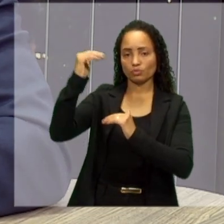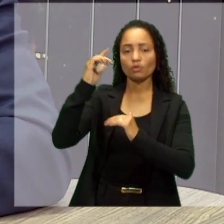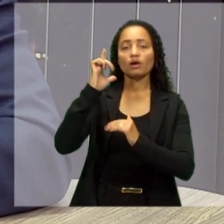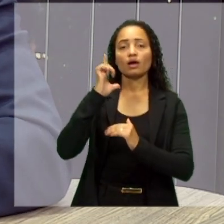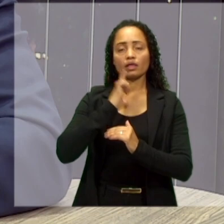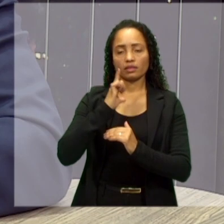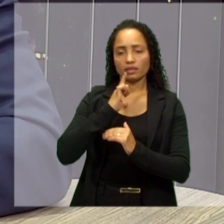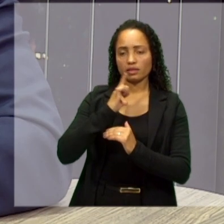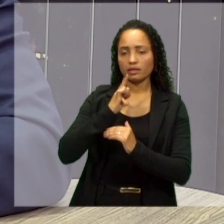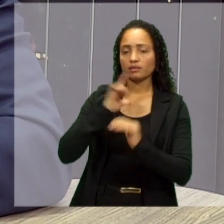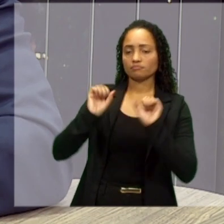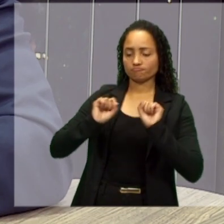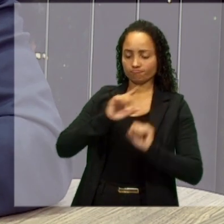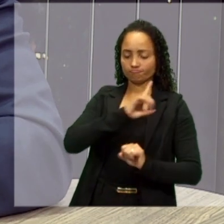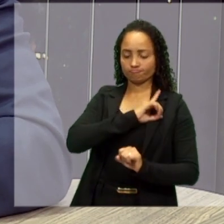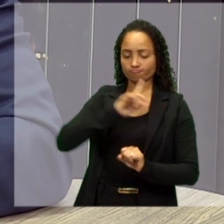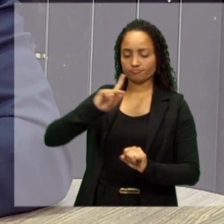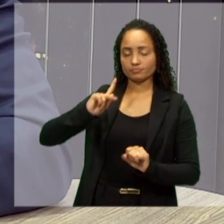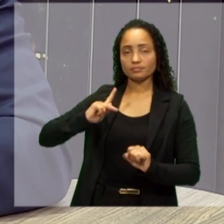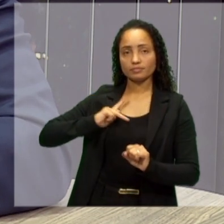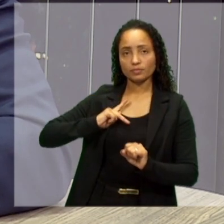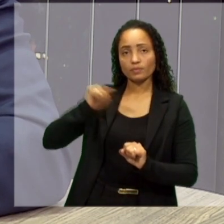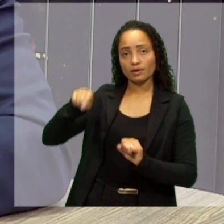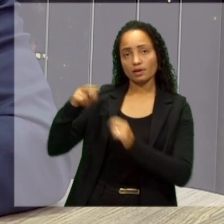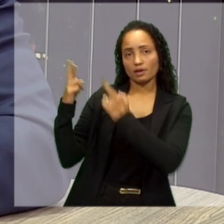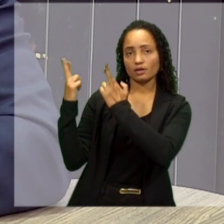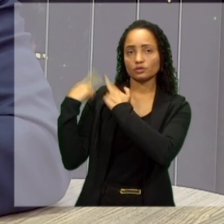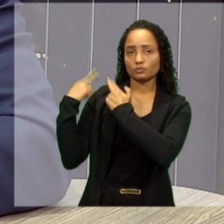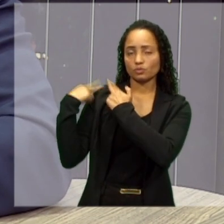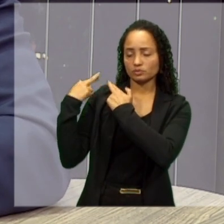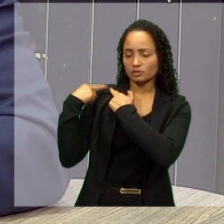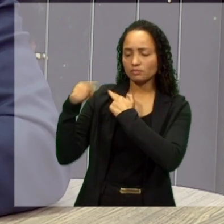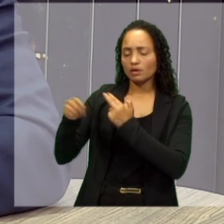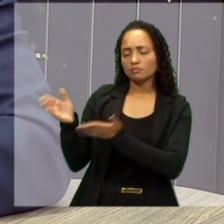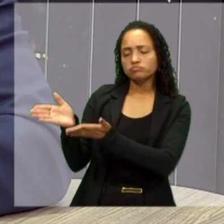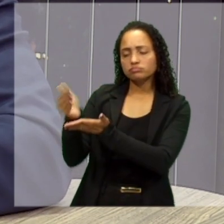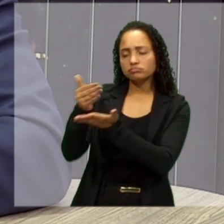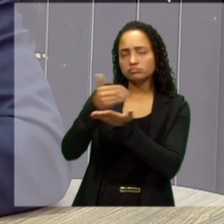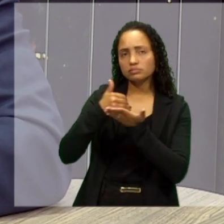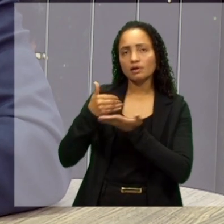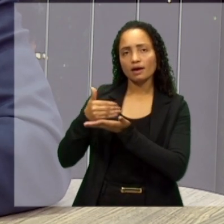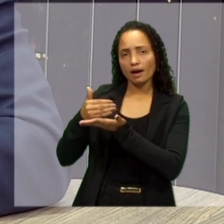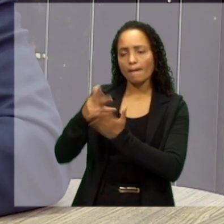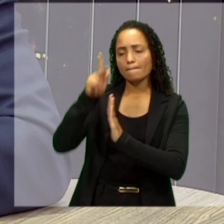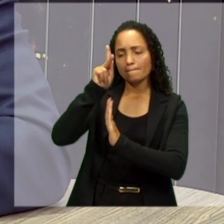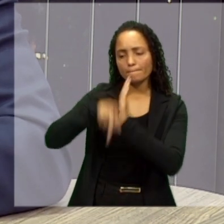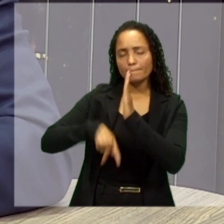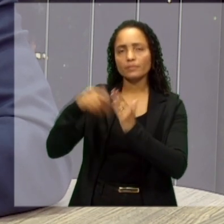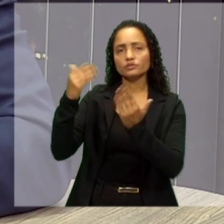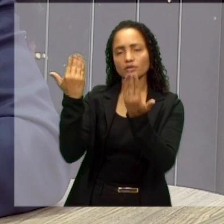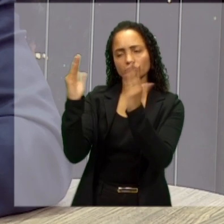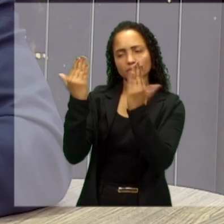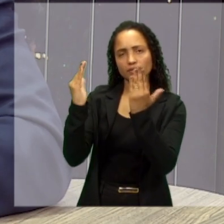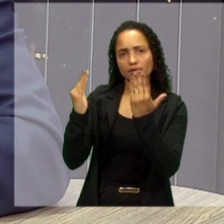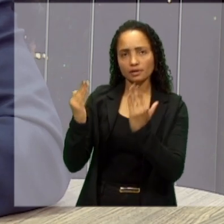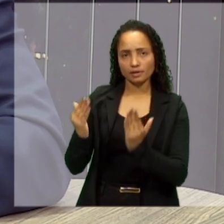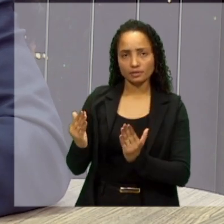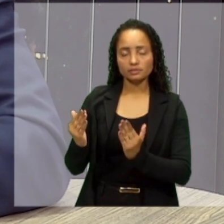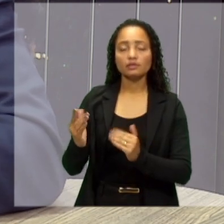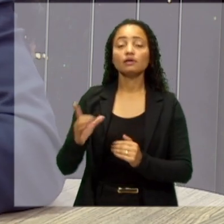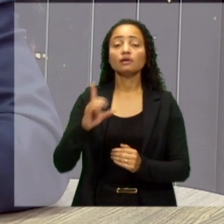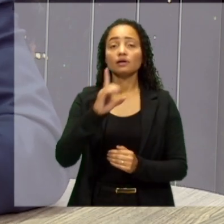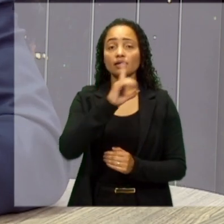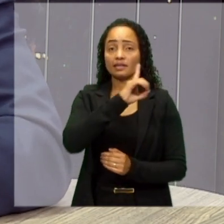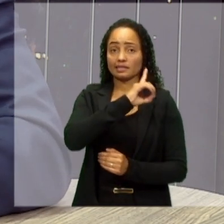público encarregado por essa van, ele toma conhecimento das demandas e realiza os projetos. É possível que os defensores,